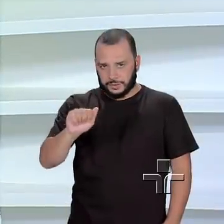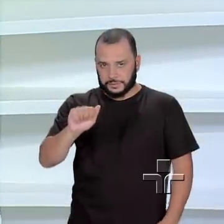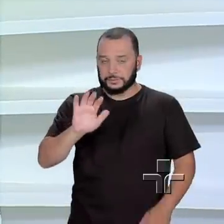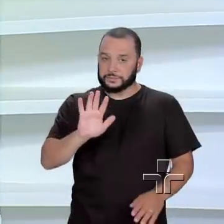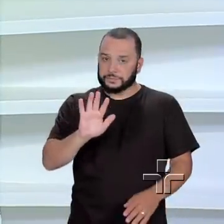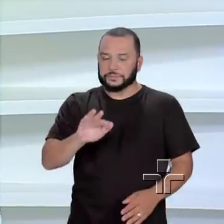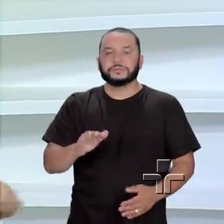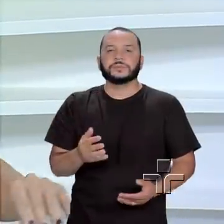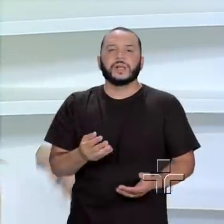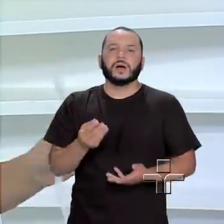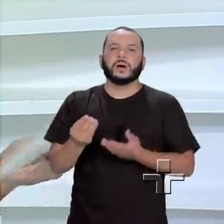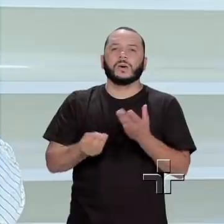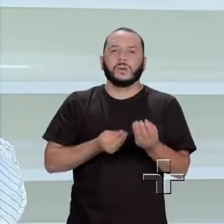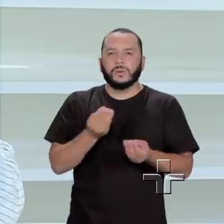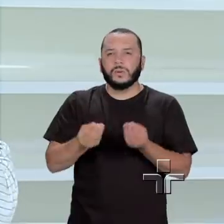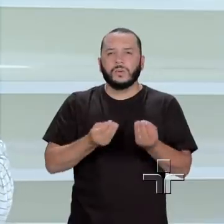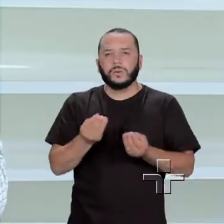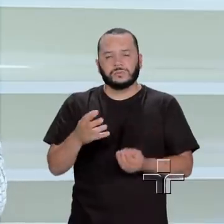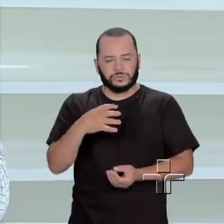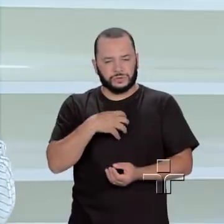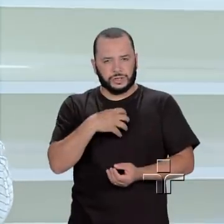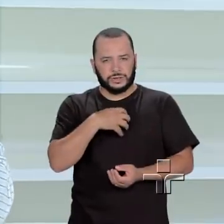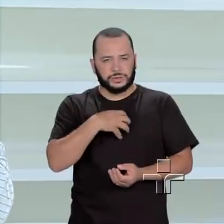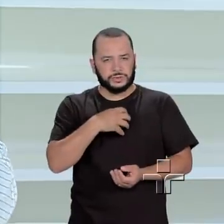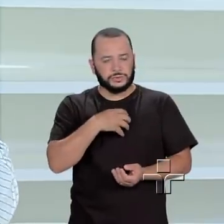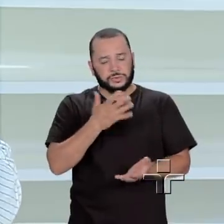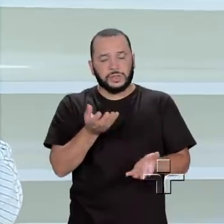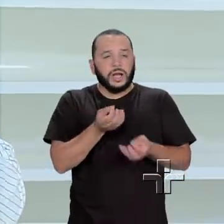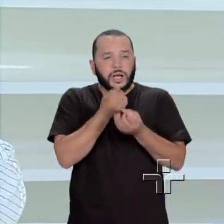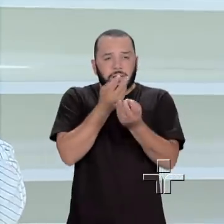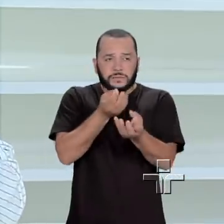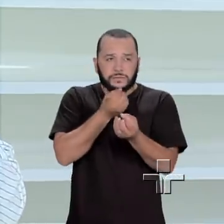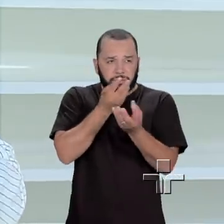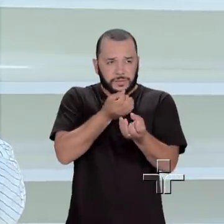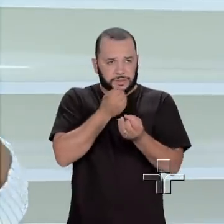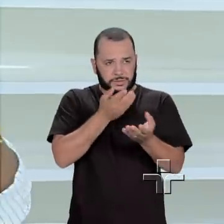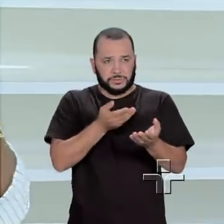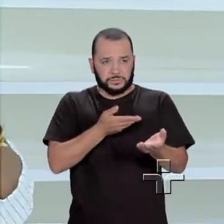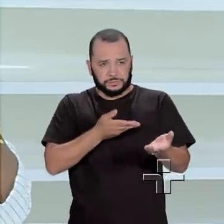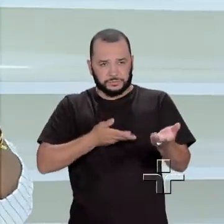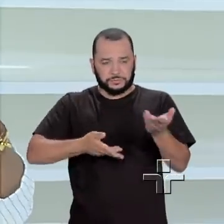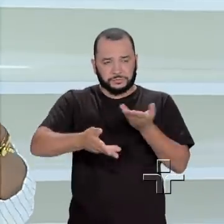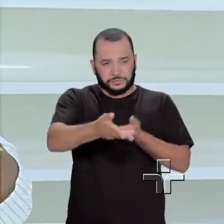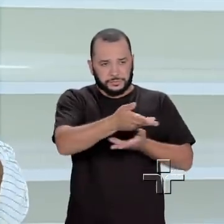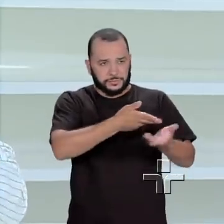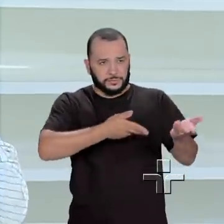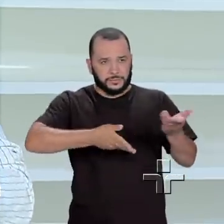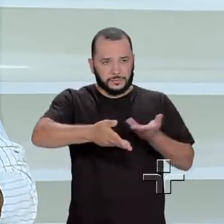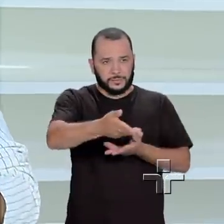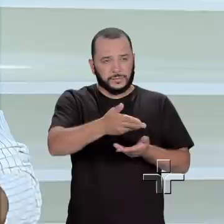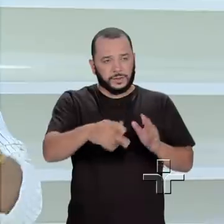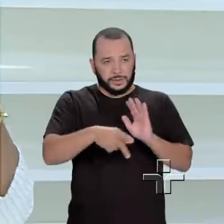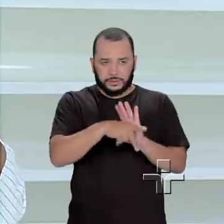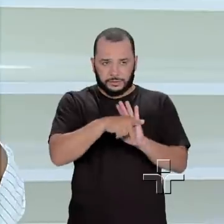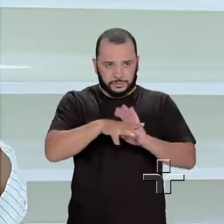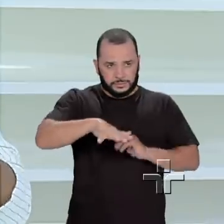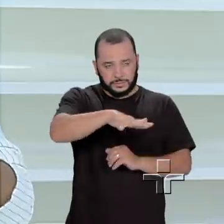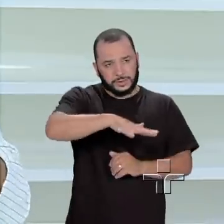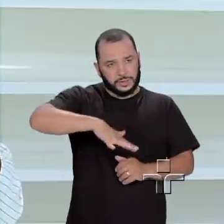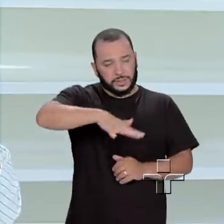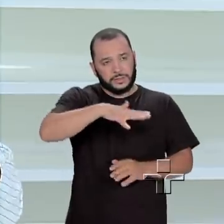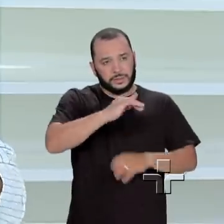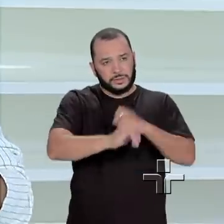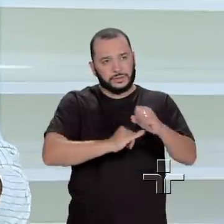forma de lidar com a informação assim, dentro da internet, eu